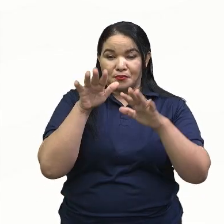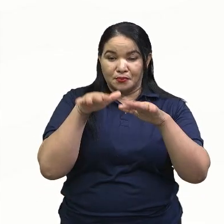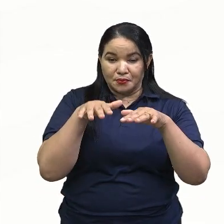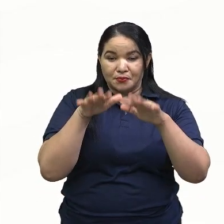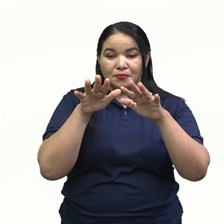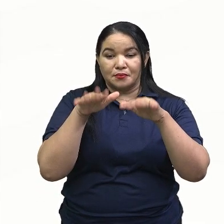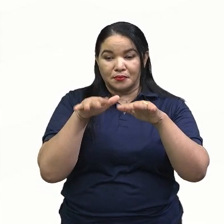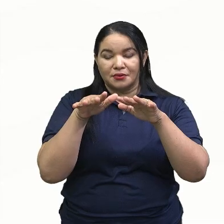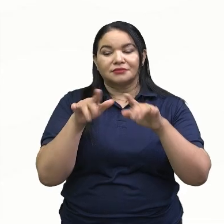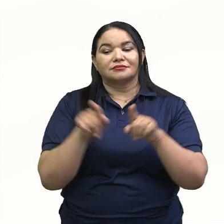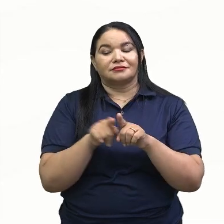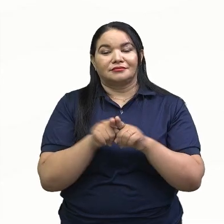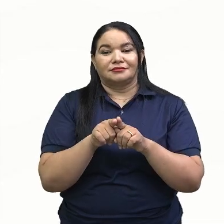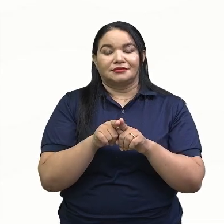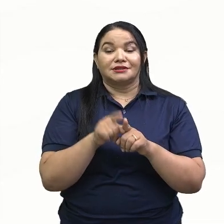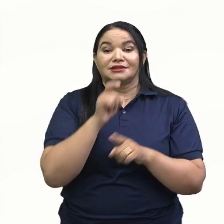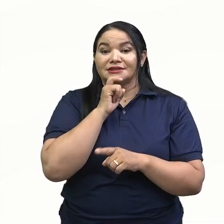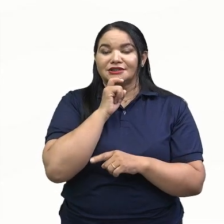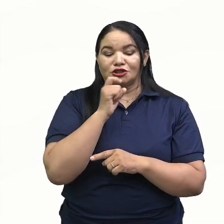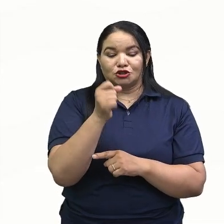são exemplos de